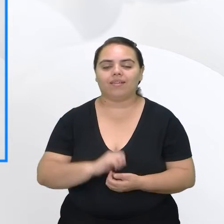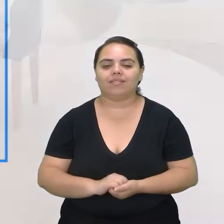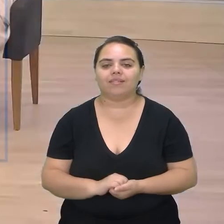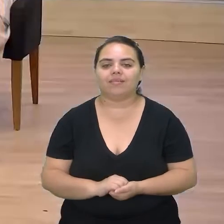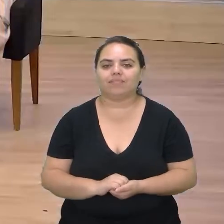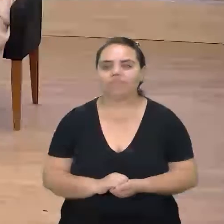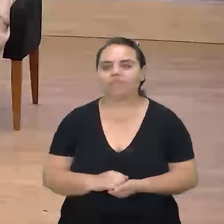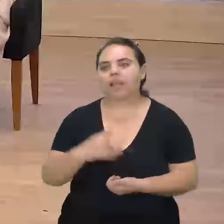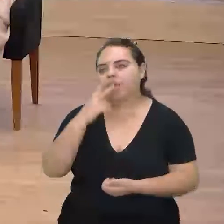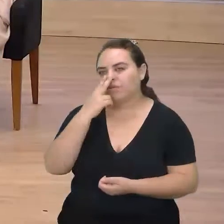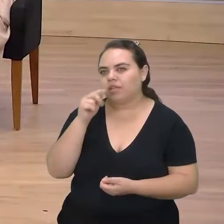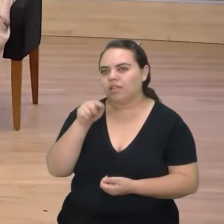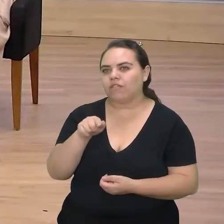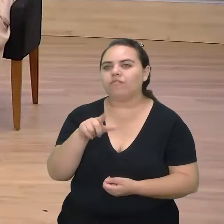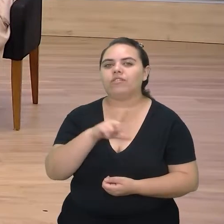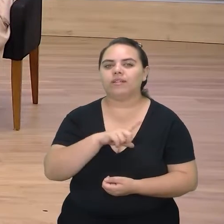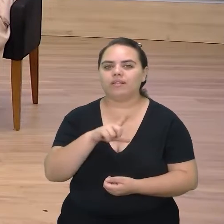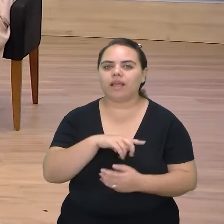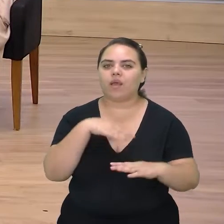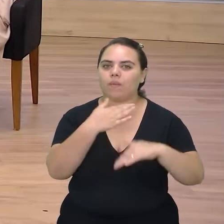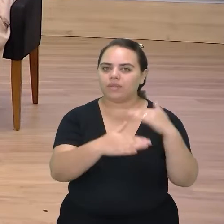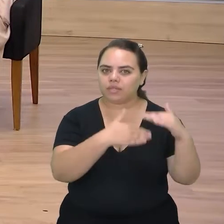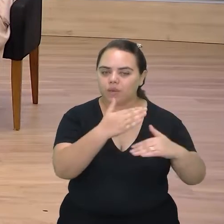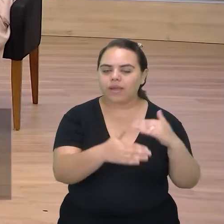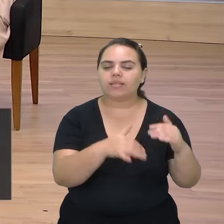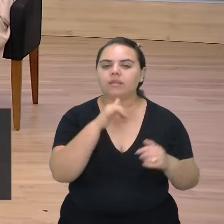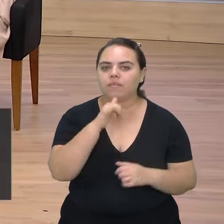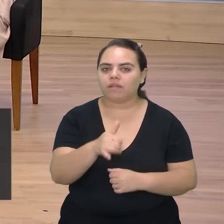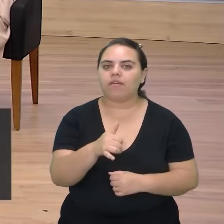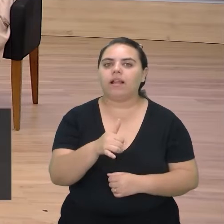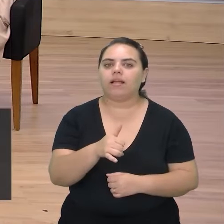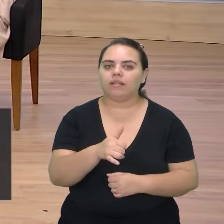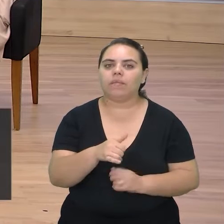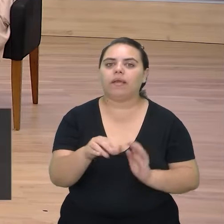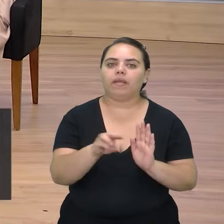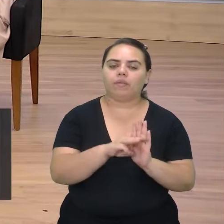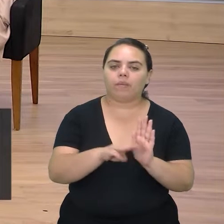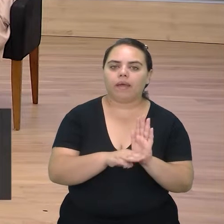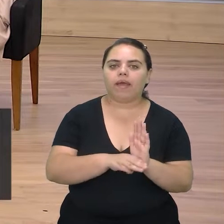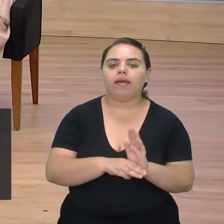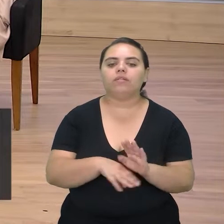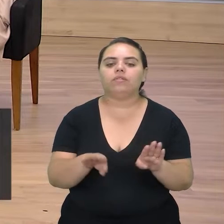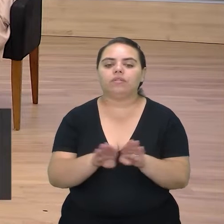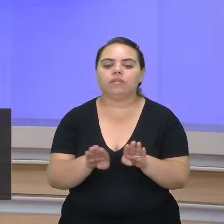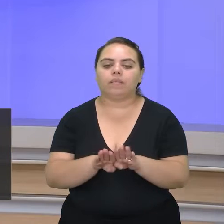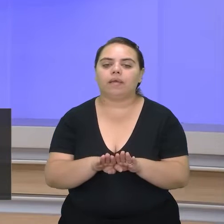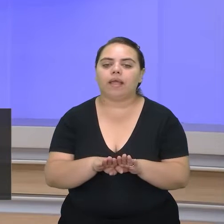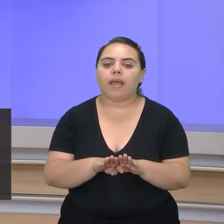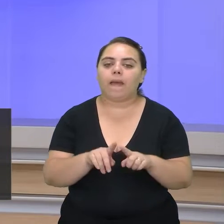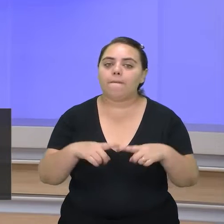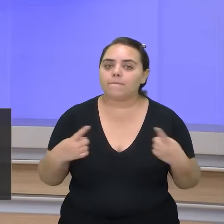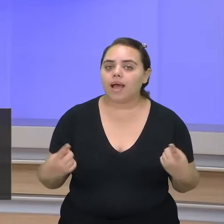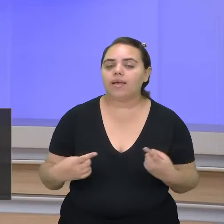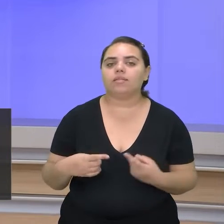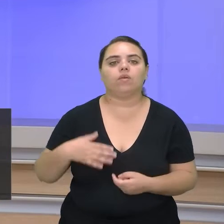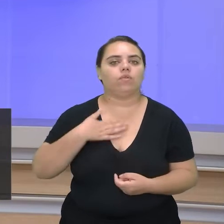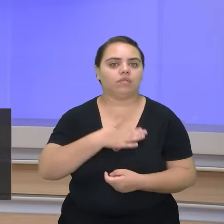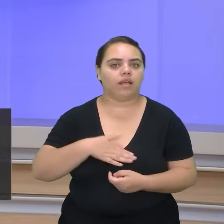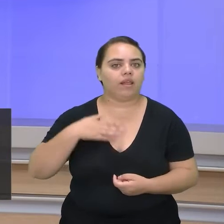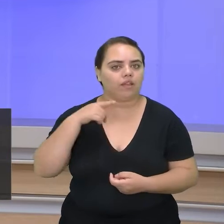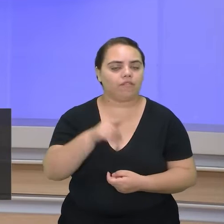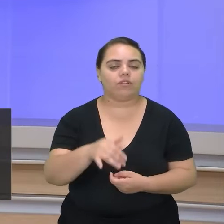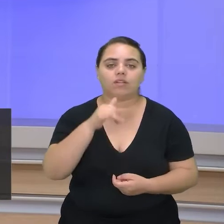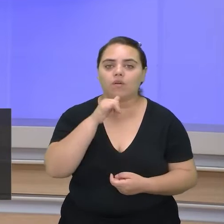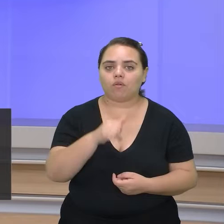sei que você tem ainda uma sequência para falar sobre o método e tudo mais, mas gostaria que você contasse para a gente um pouquinho